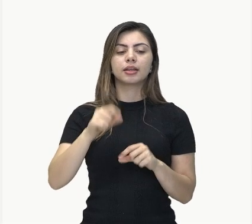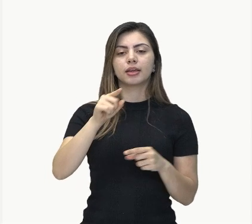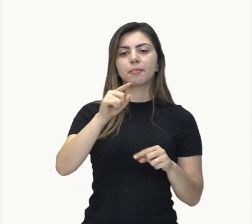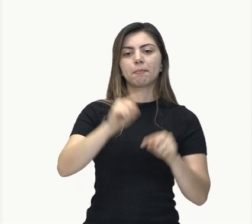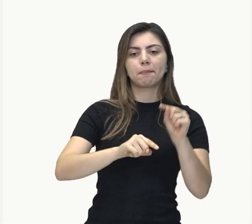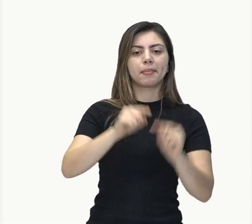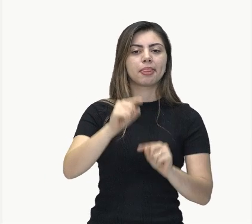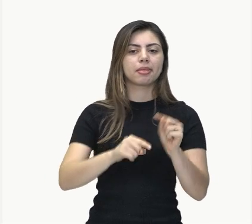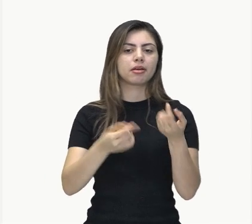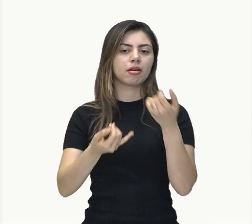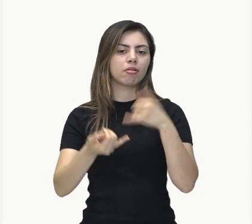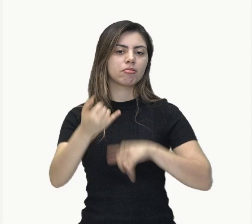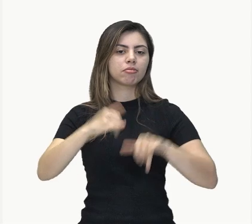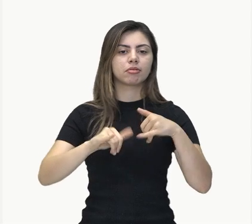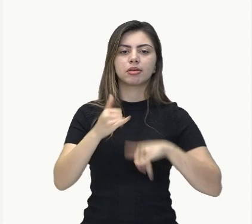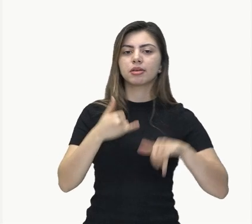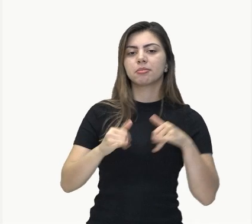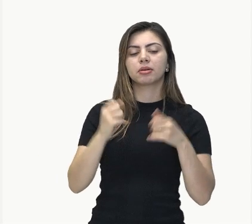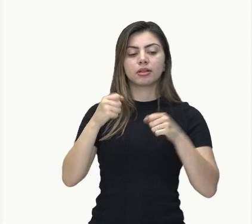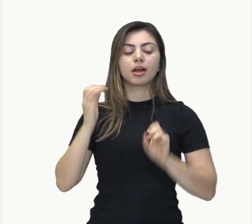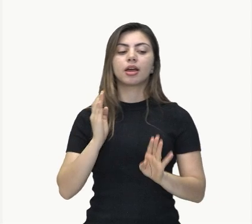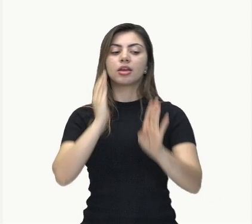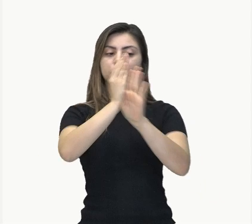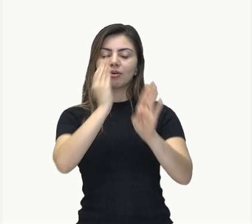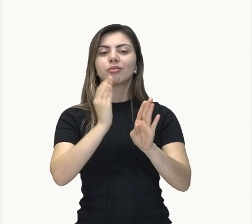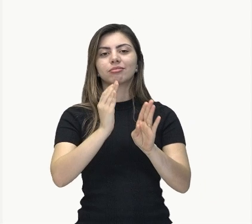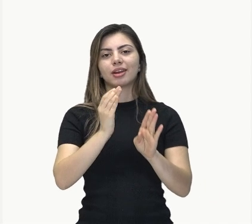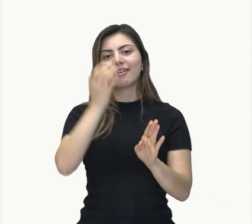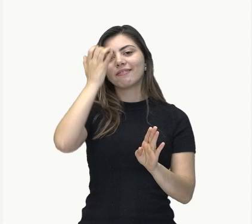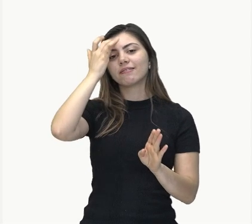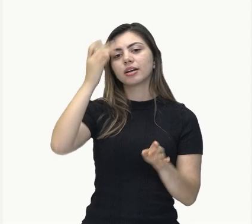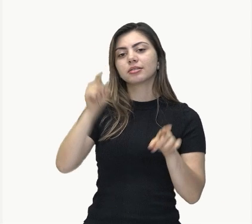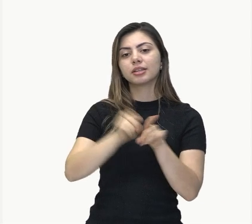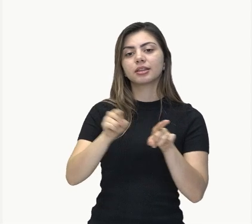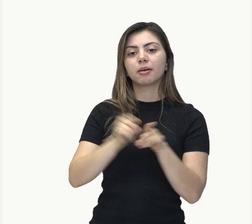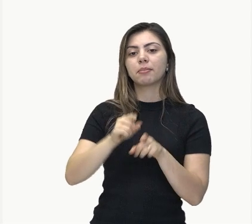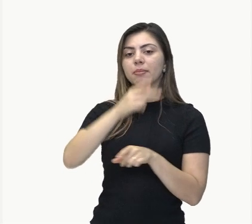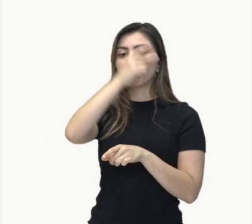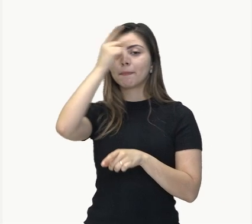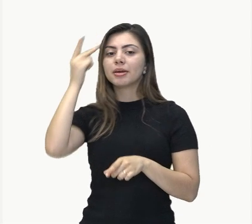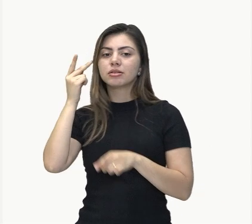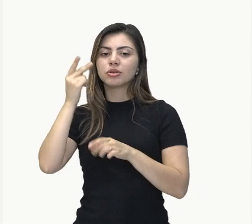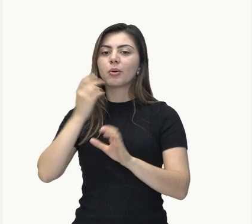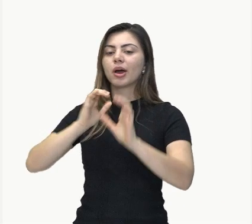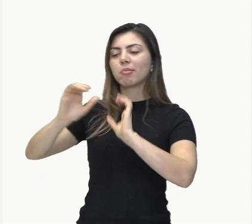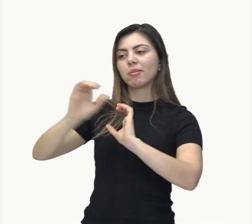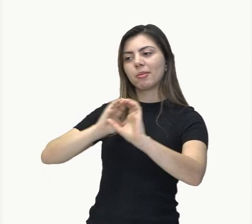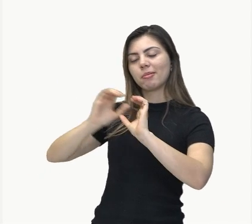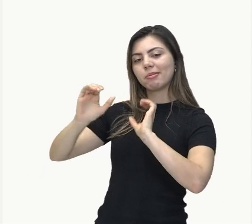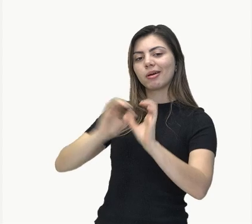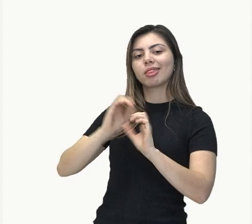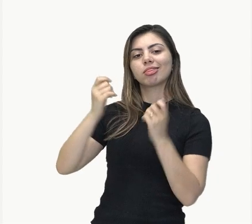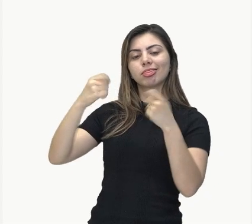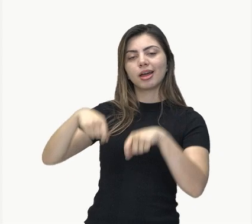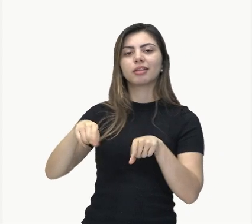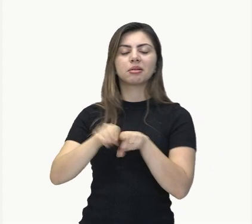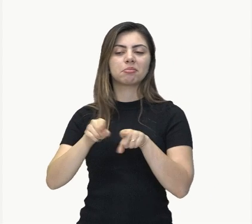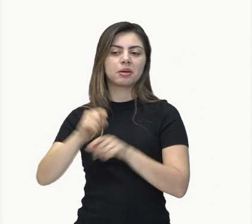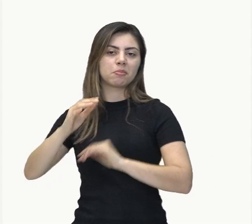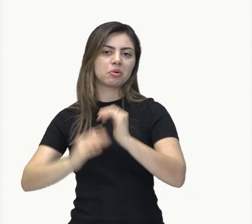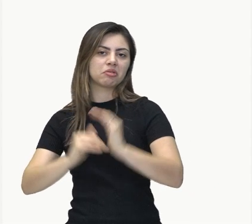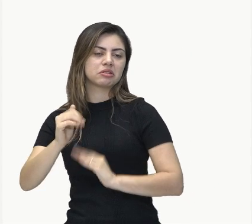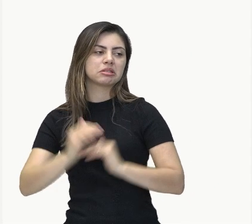identificação das substâncias químicas e a comunicação entre diferentes pessoas